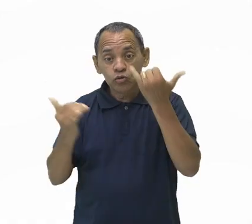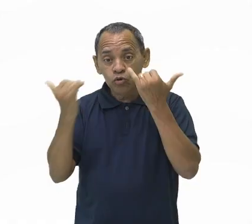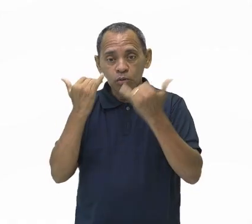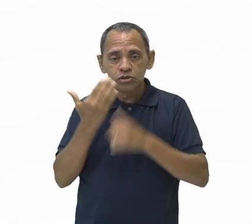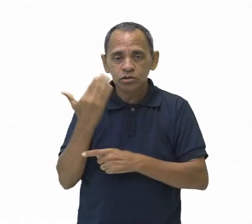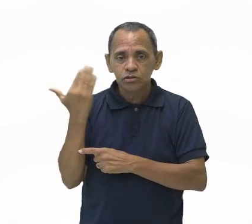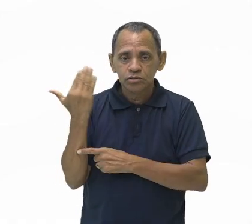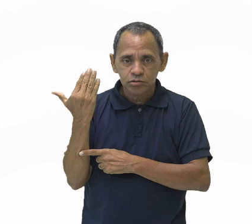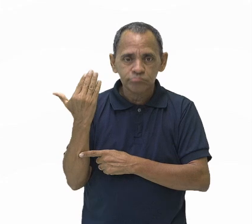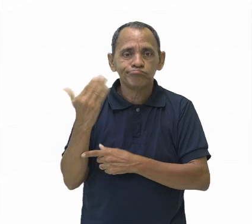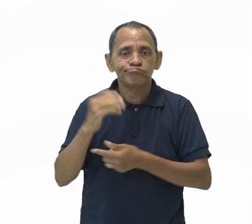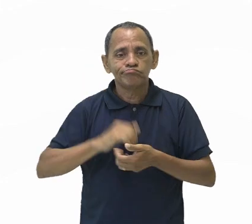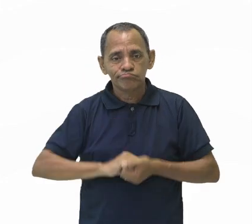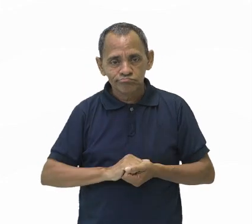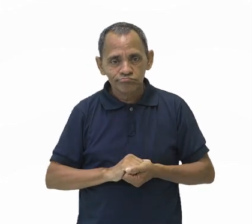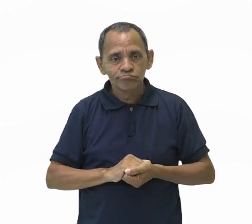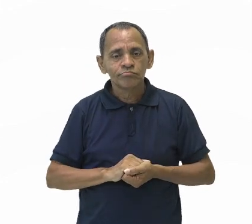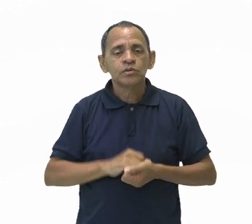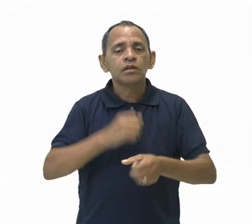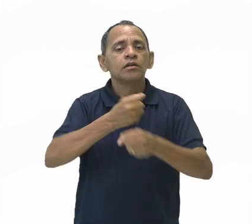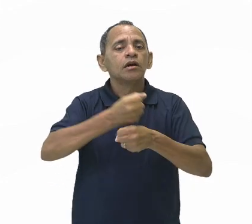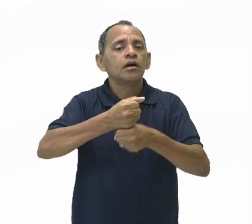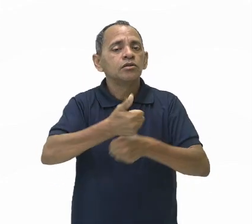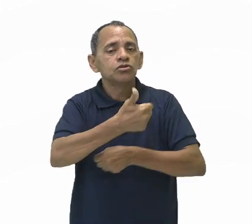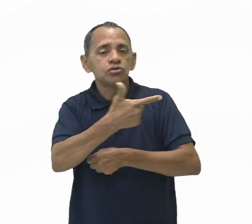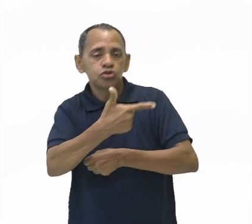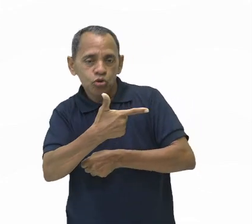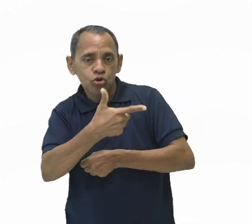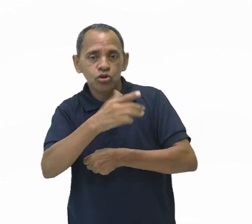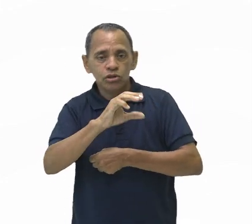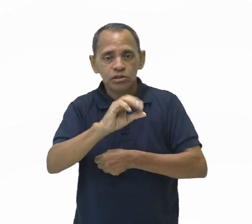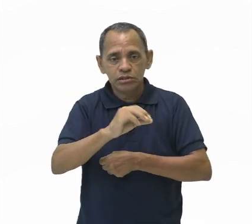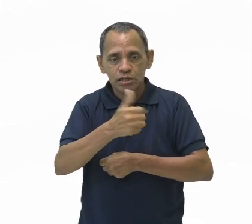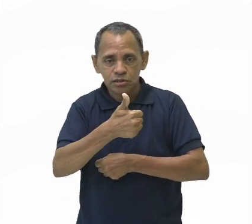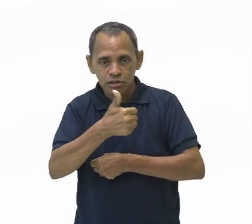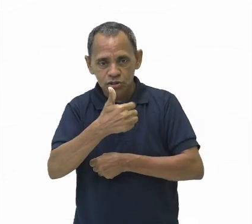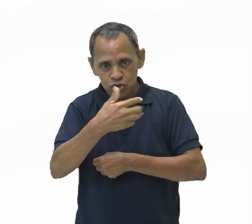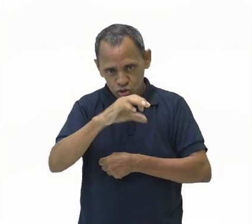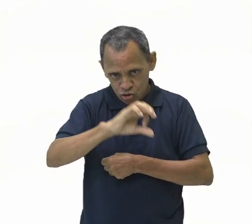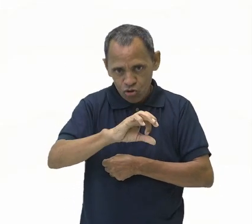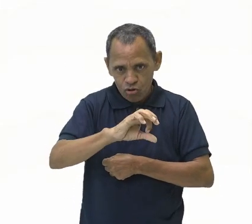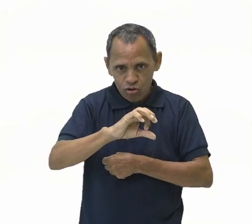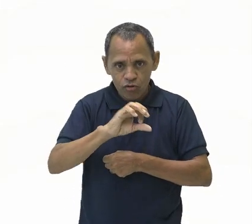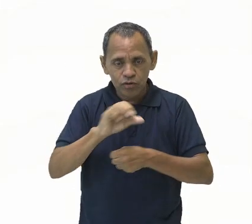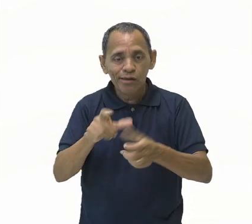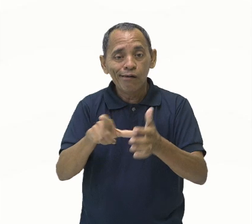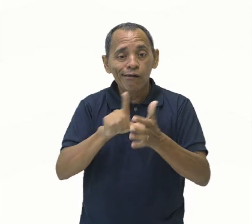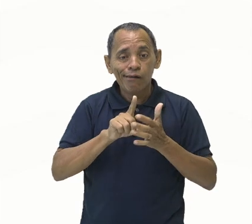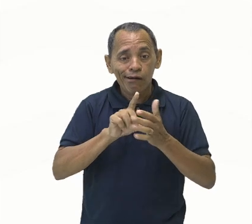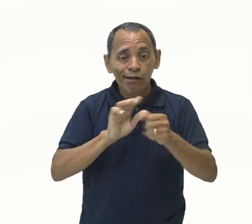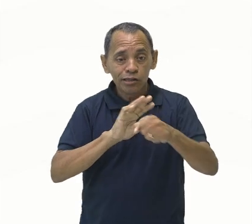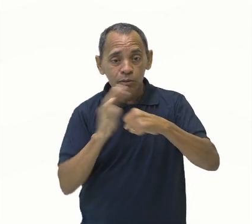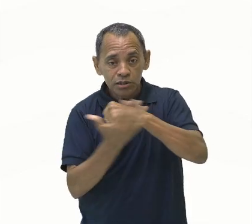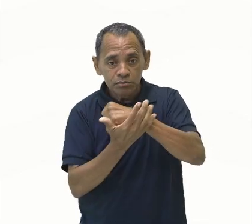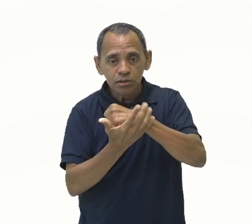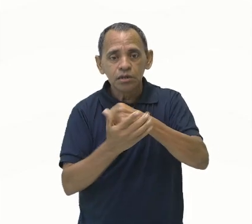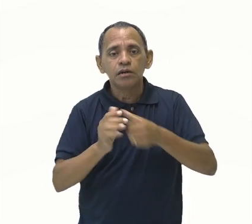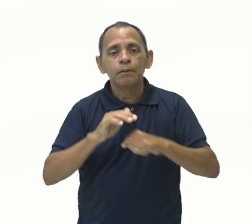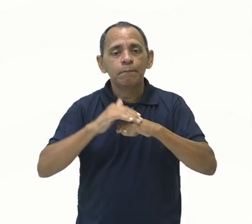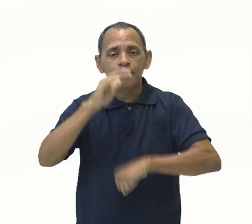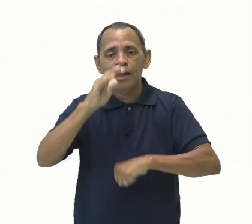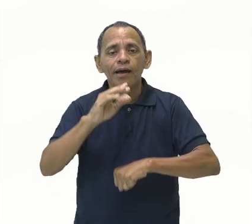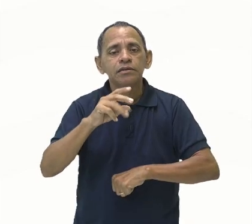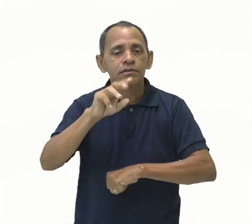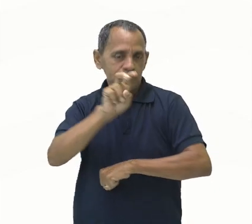tela aí, ver dados de 2019, como a gente falou, dados pré-pandemia, né? A gente tem aí que, em 2019, mais de